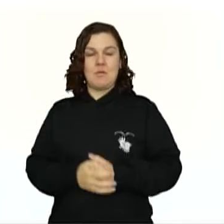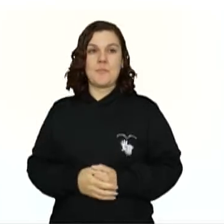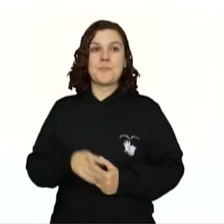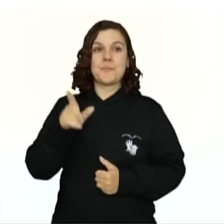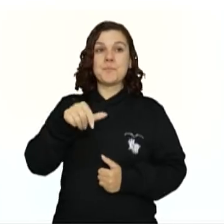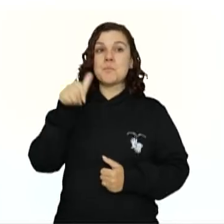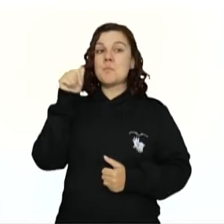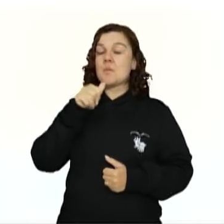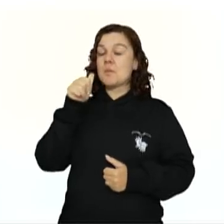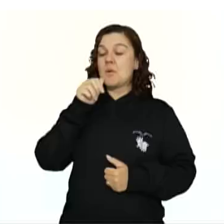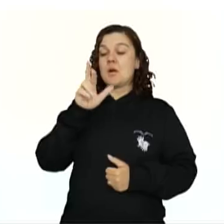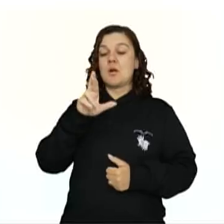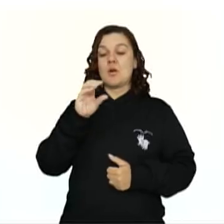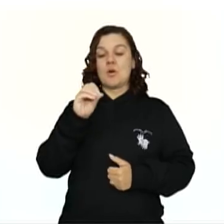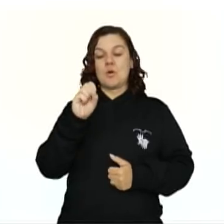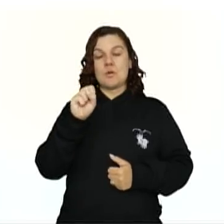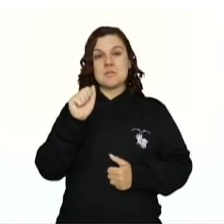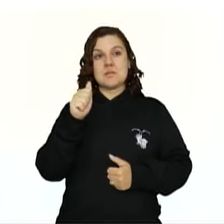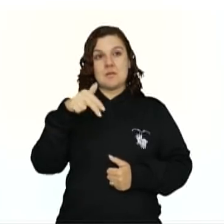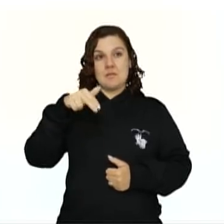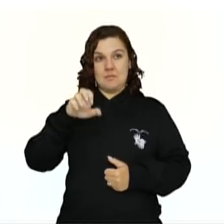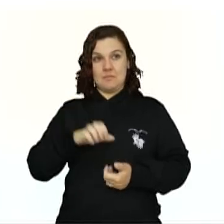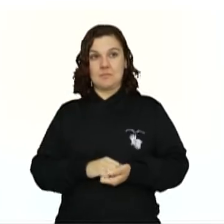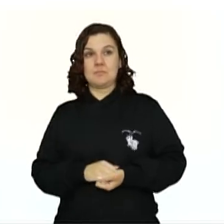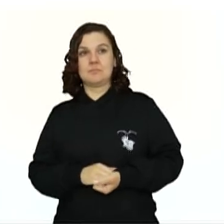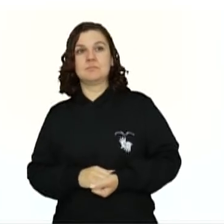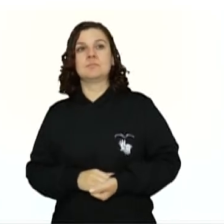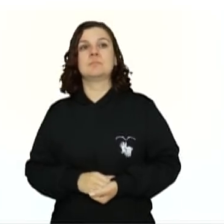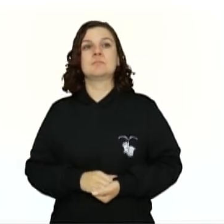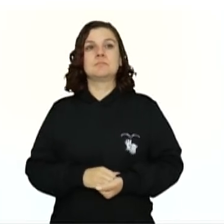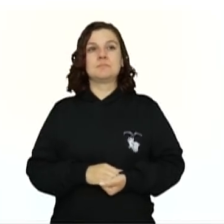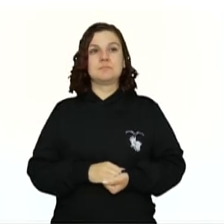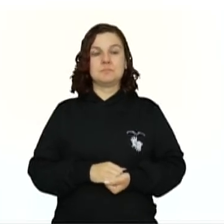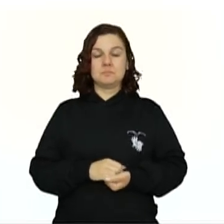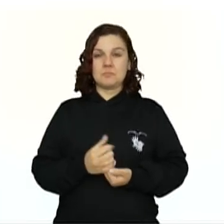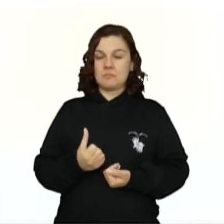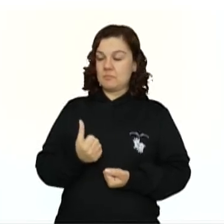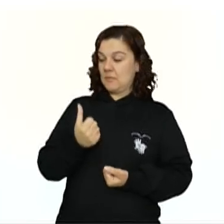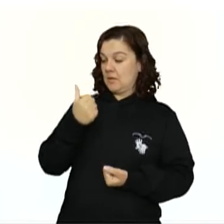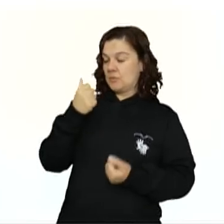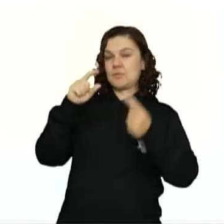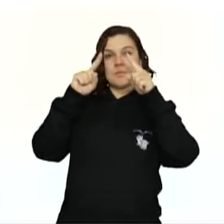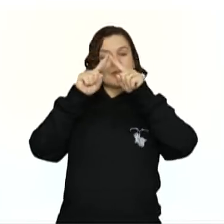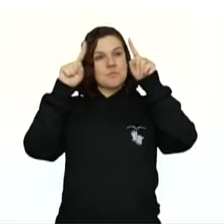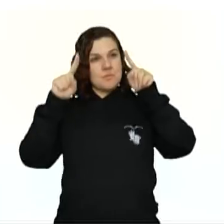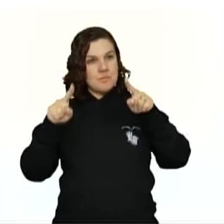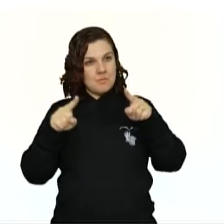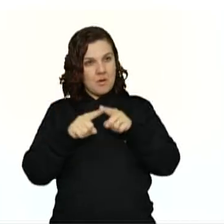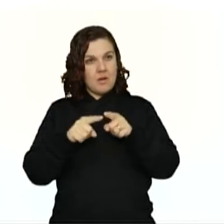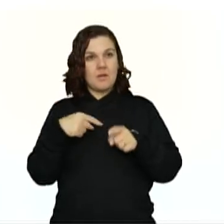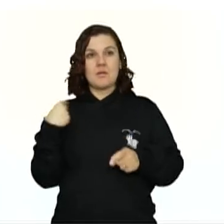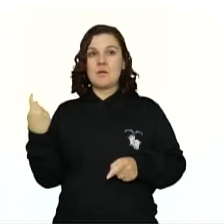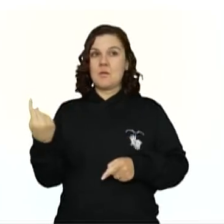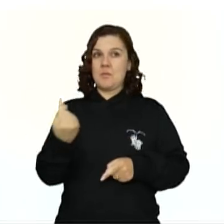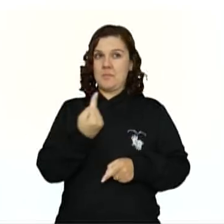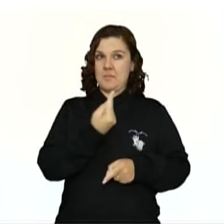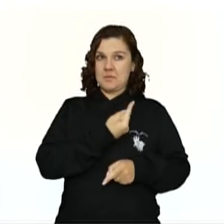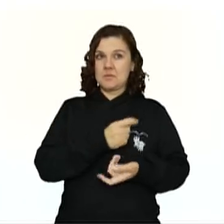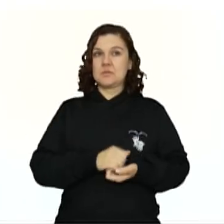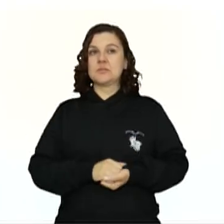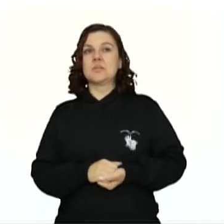de Rosiane Murray. Eu trouxe aqui esse quadro para a gente poder fazer uma